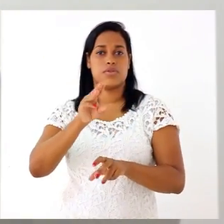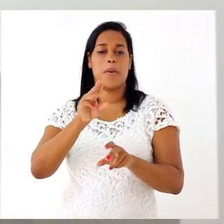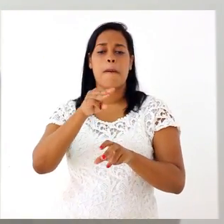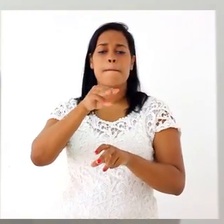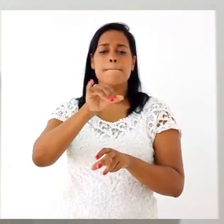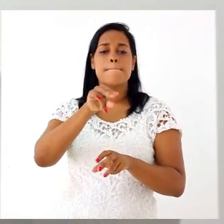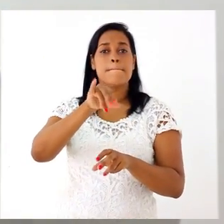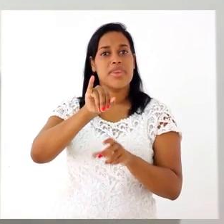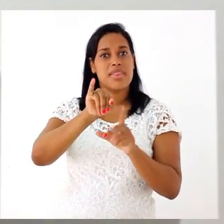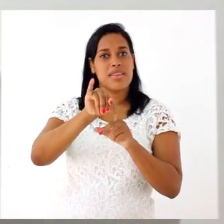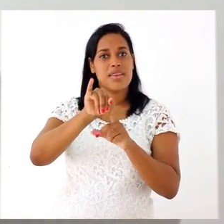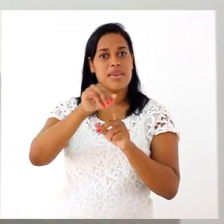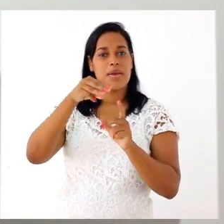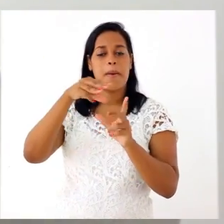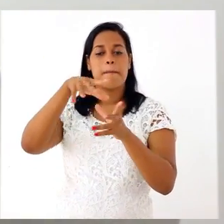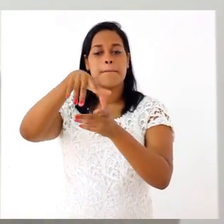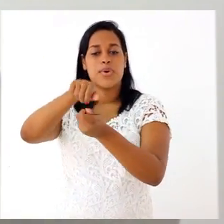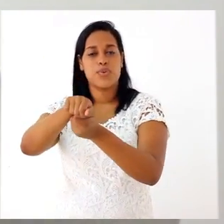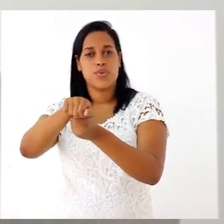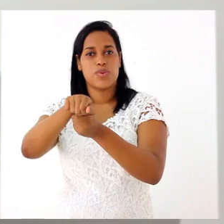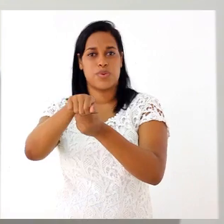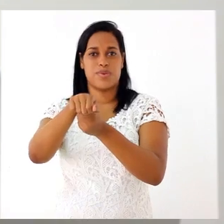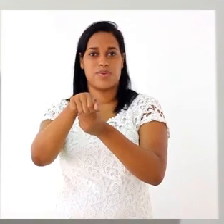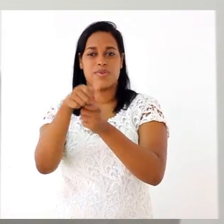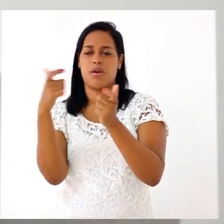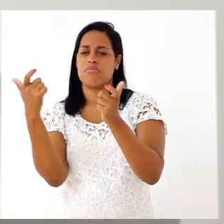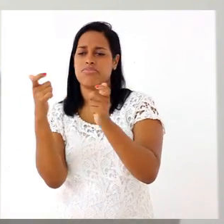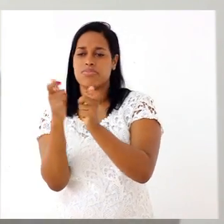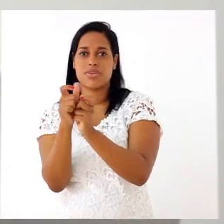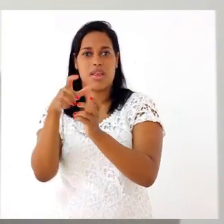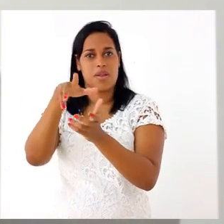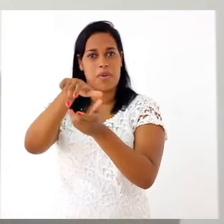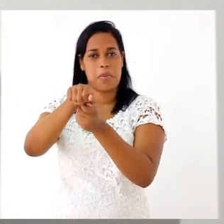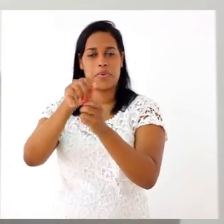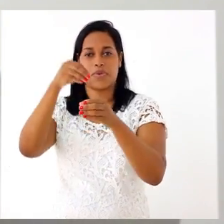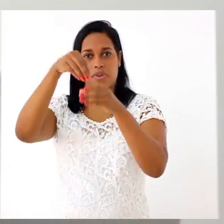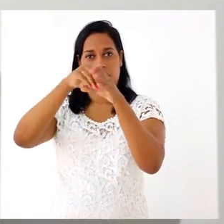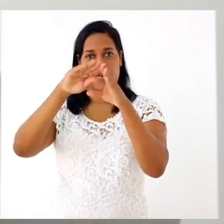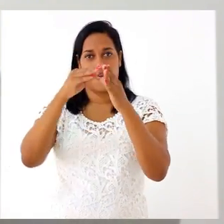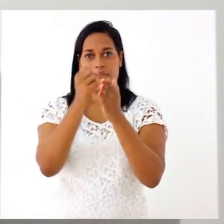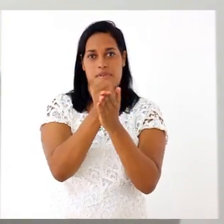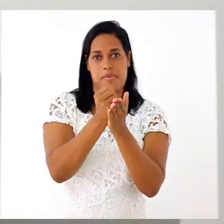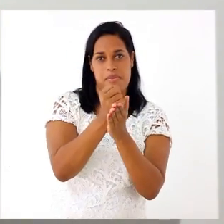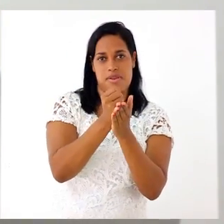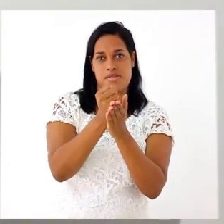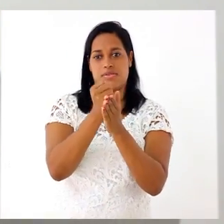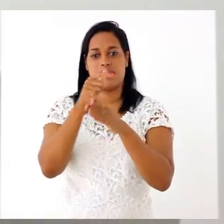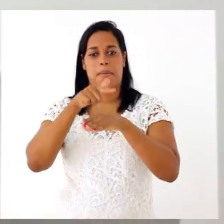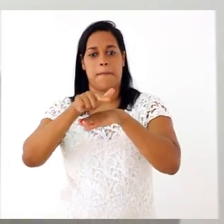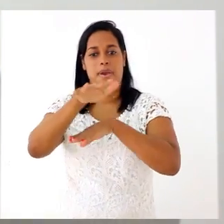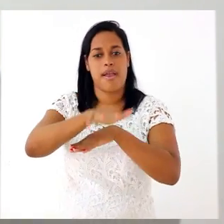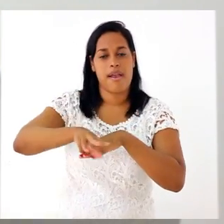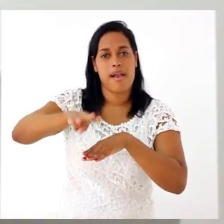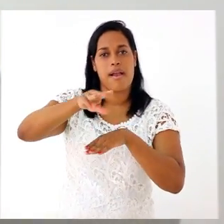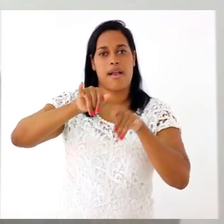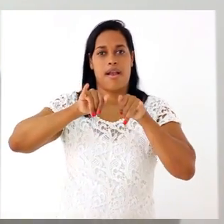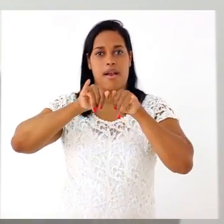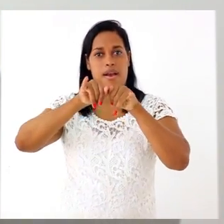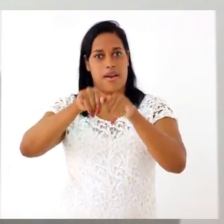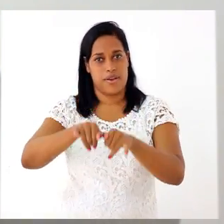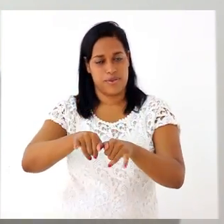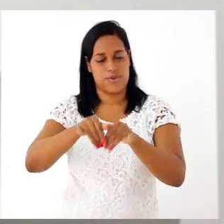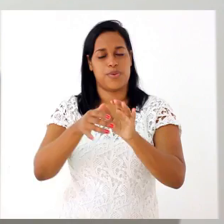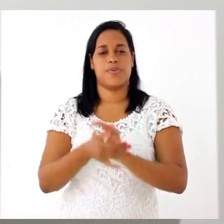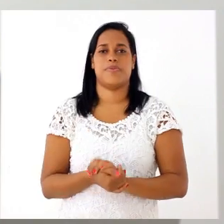de um supermercado, um mini-mundo de uma farmácia, ok? Essa é a